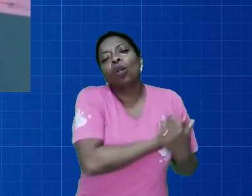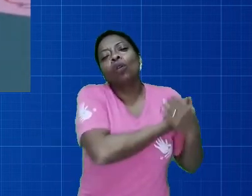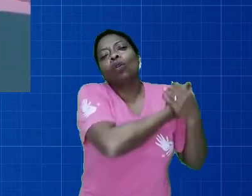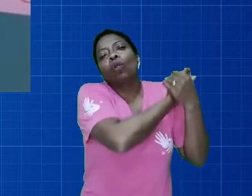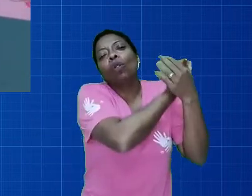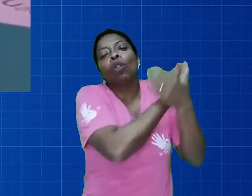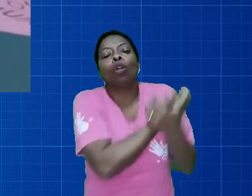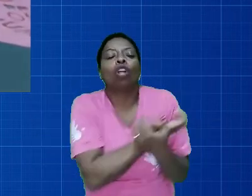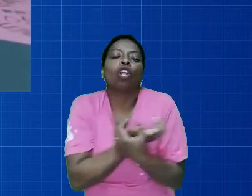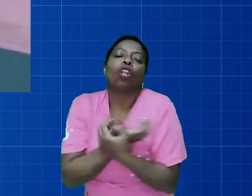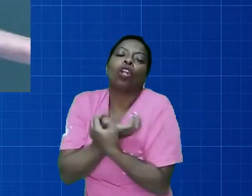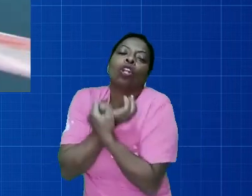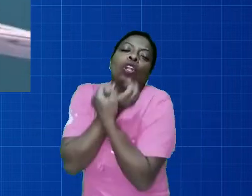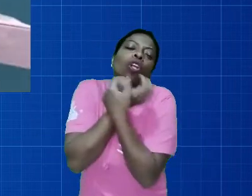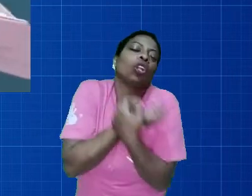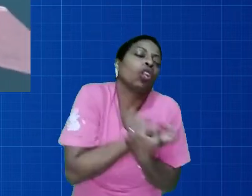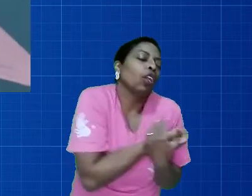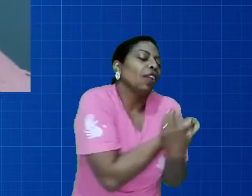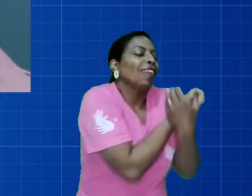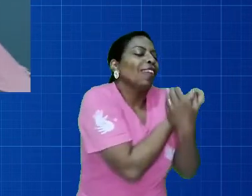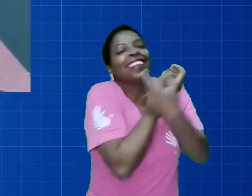voo da alegre...